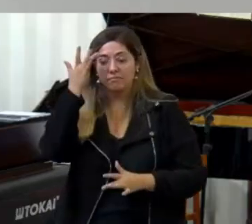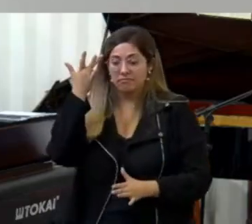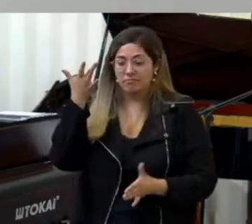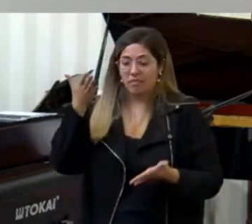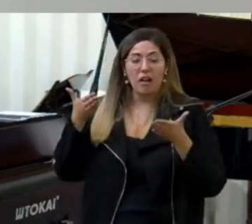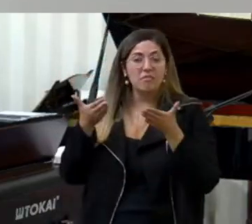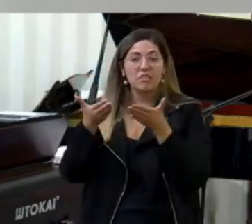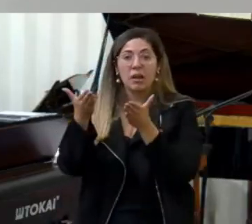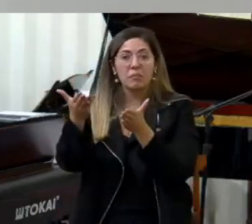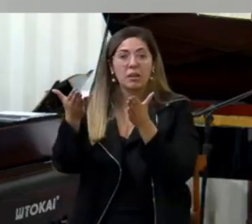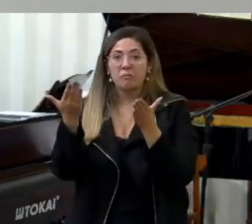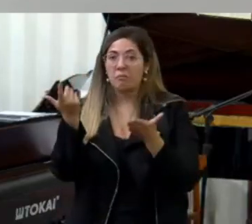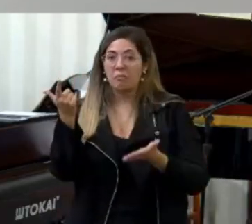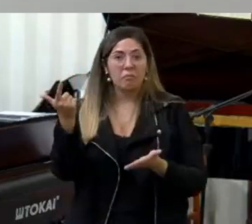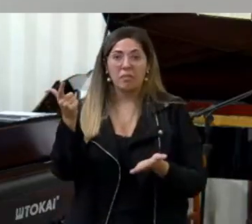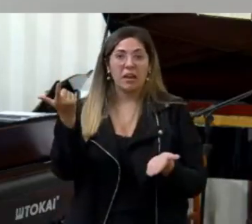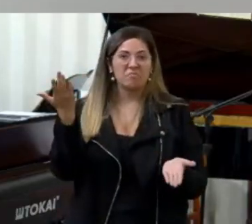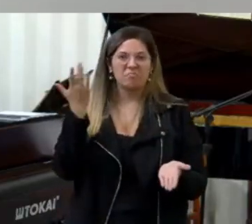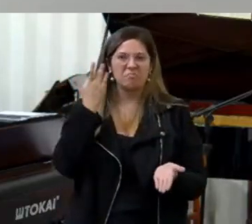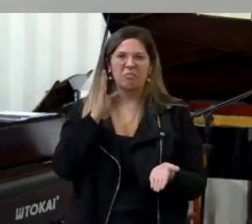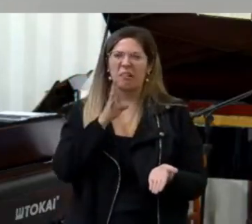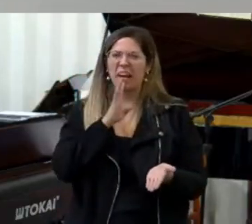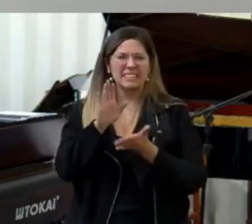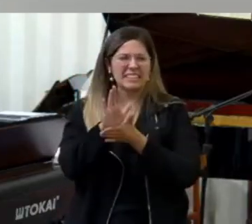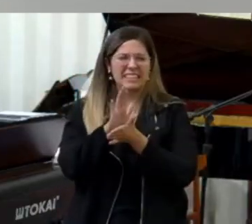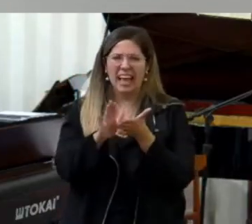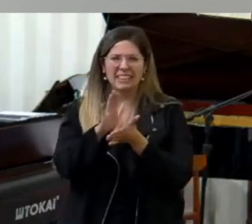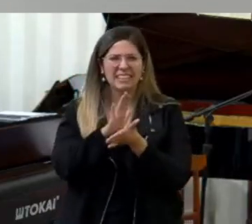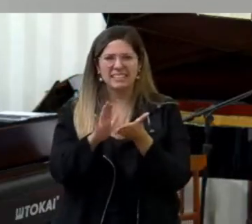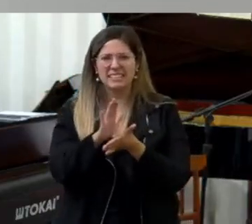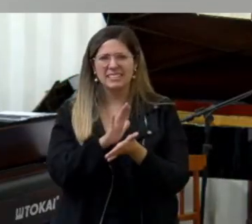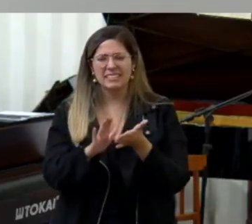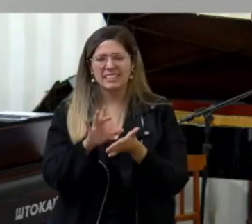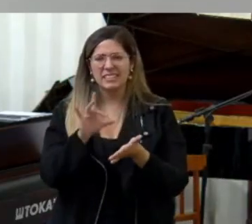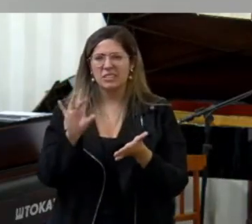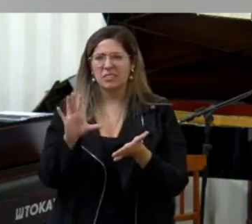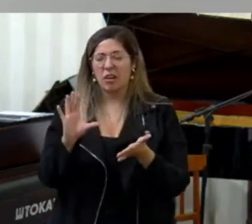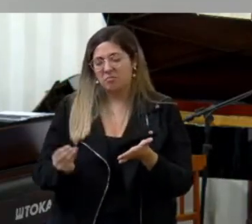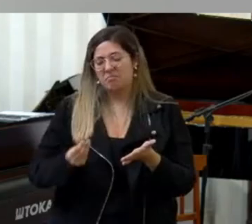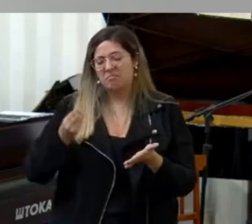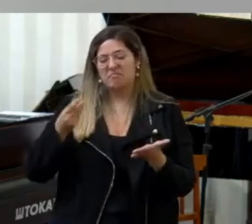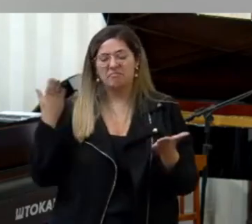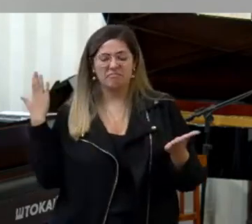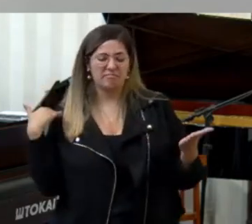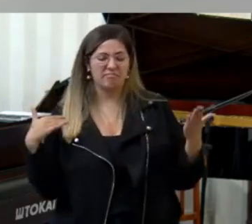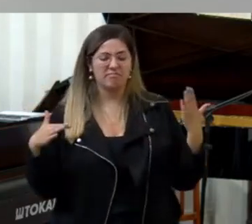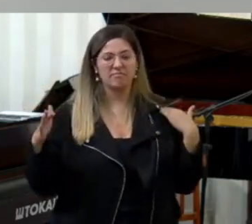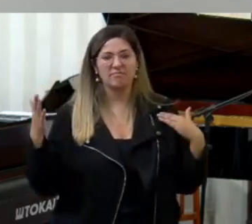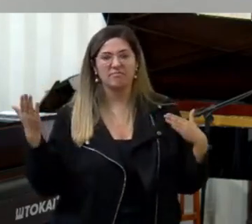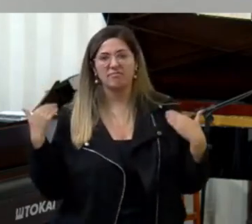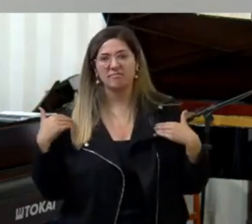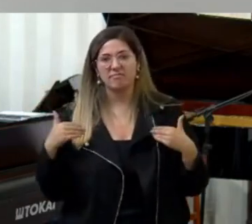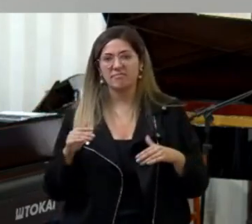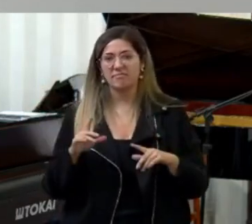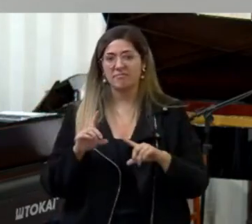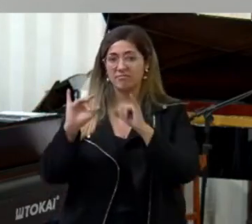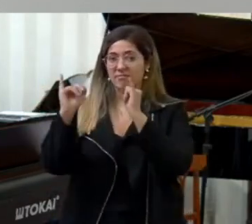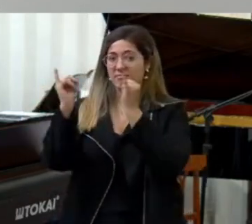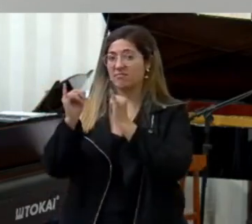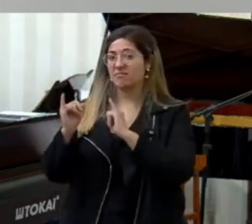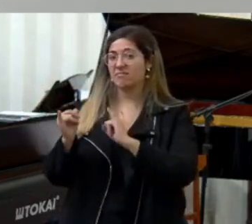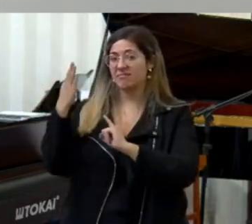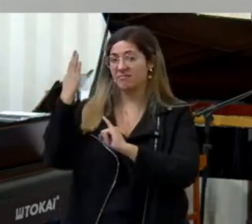para onde levar os filhos, se eles não sabem como viver nesse tempo. Será que foi a idolatria